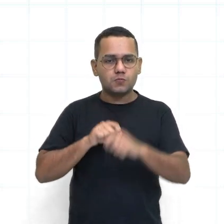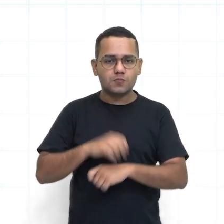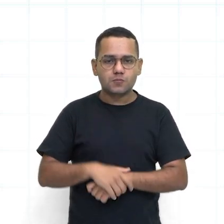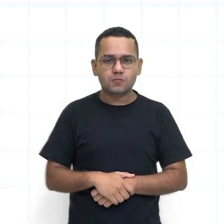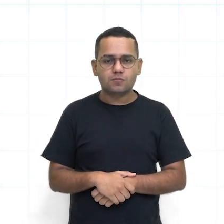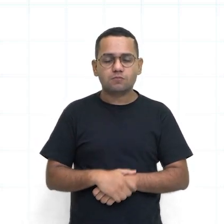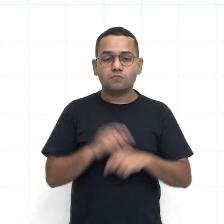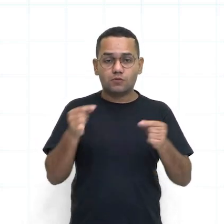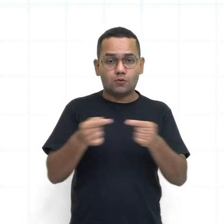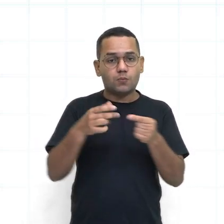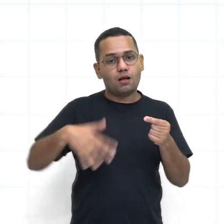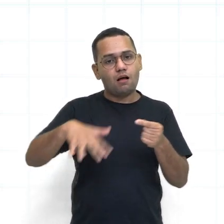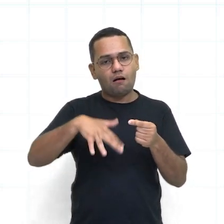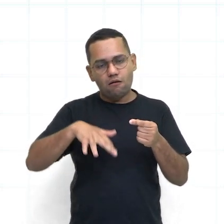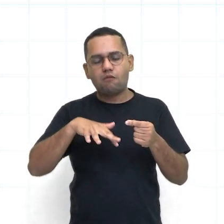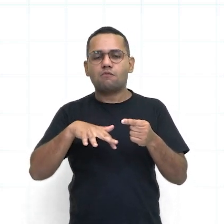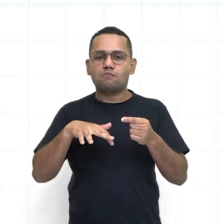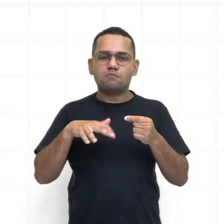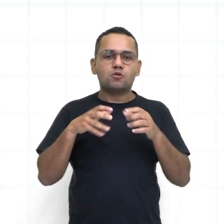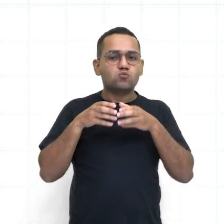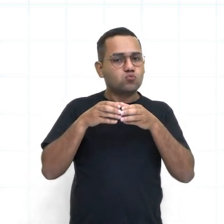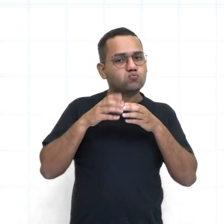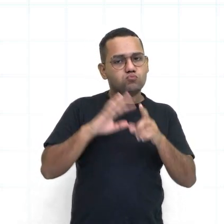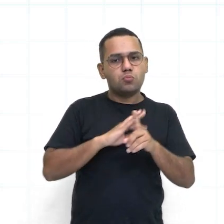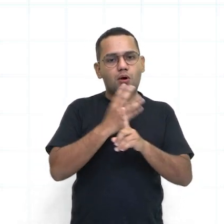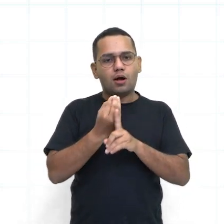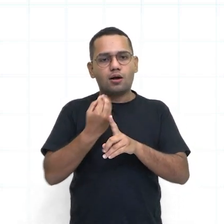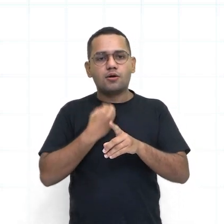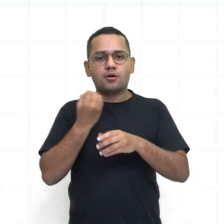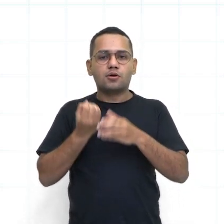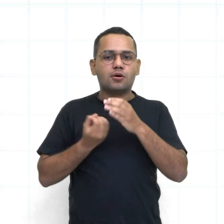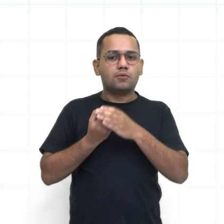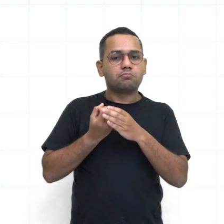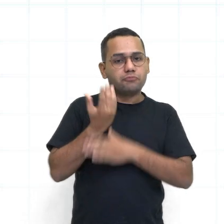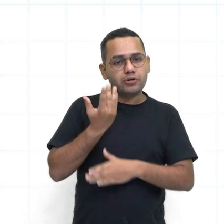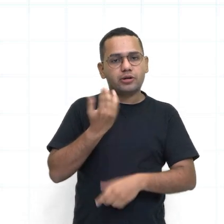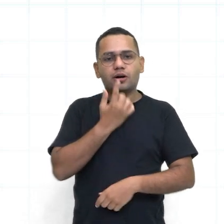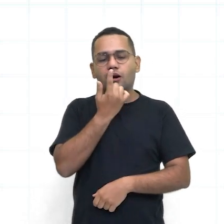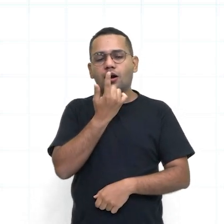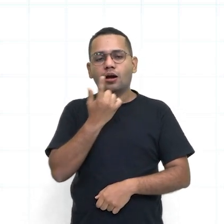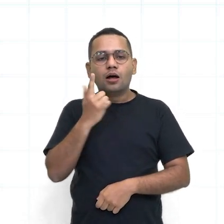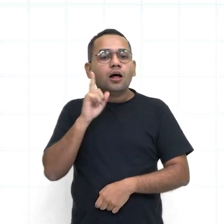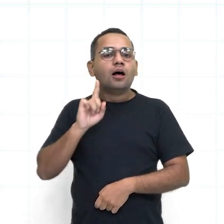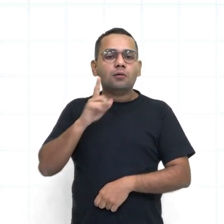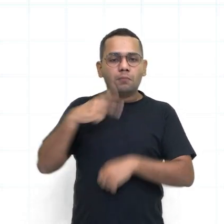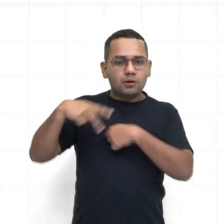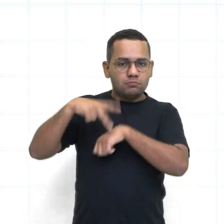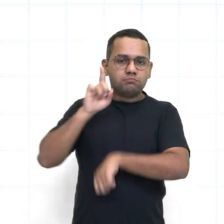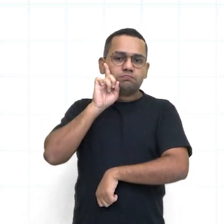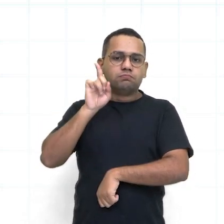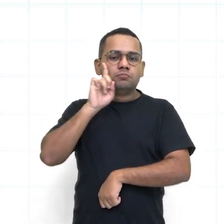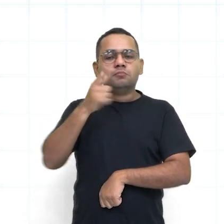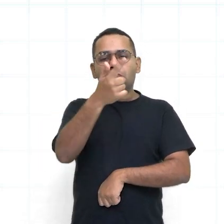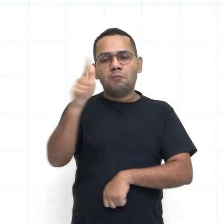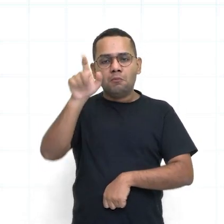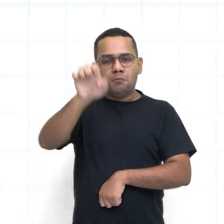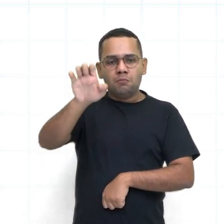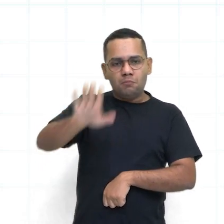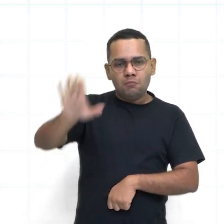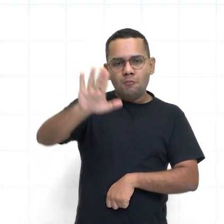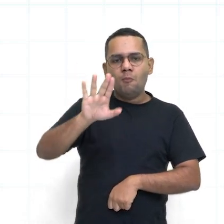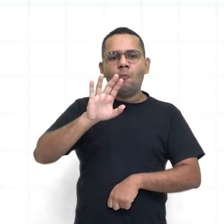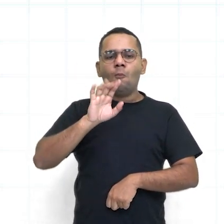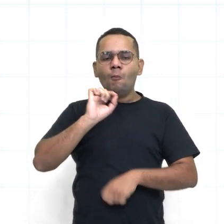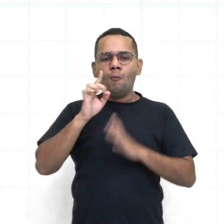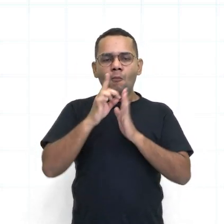movimento artístico que surgiu nos Estados Unidos e outros países da Europa, ainda na década de